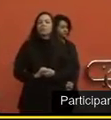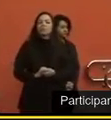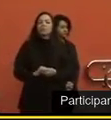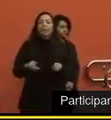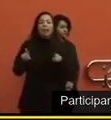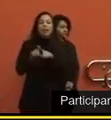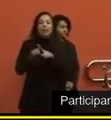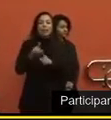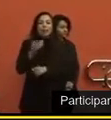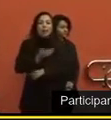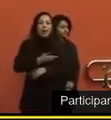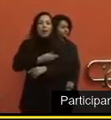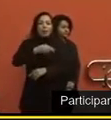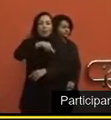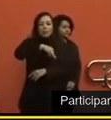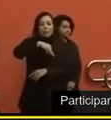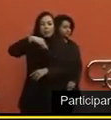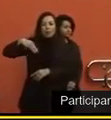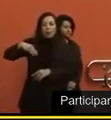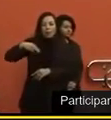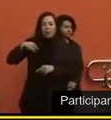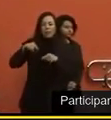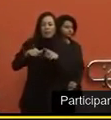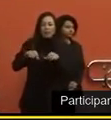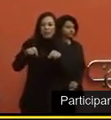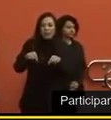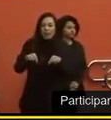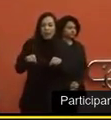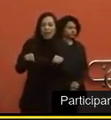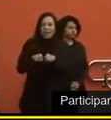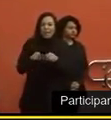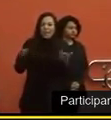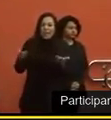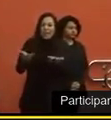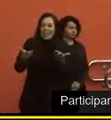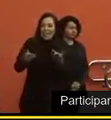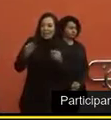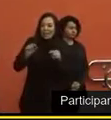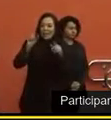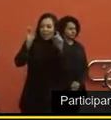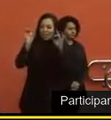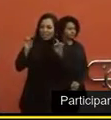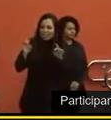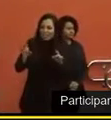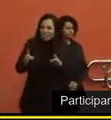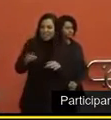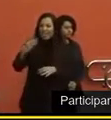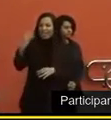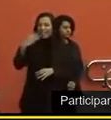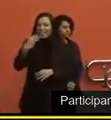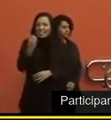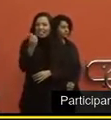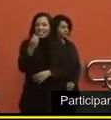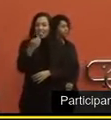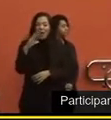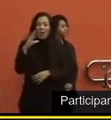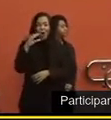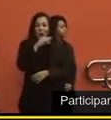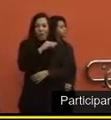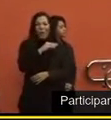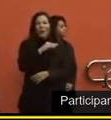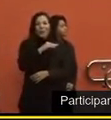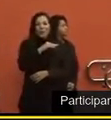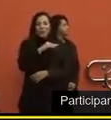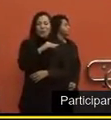Os colegas do Ministério Público que estão aqui presentes e agora, em especial, os colegas do 36º concurso,